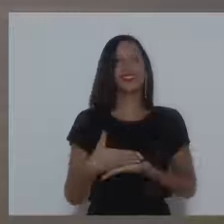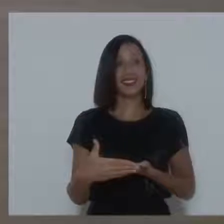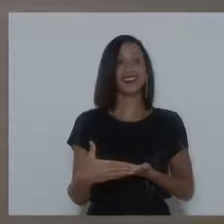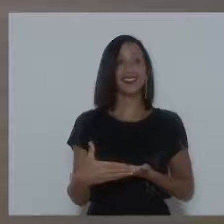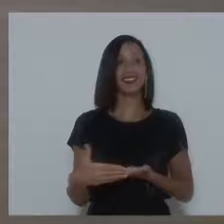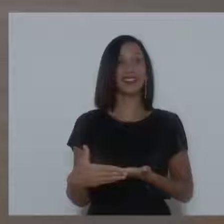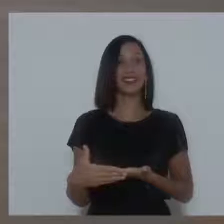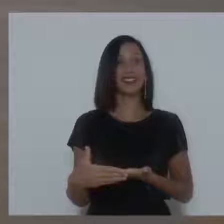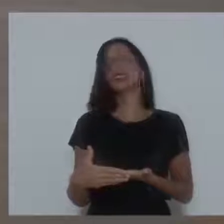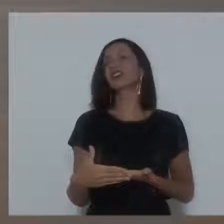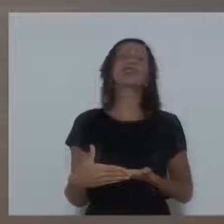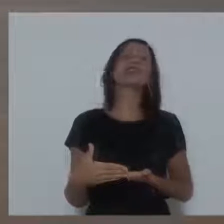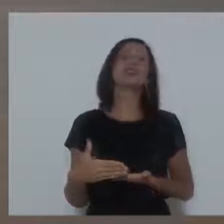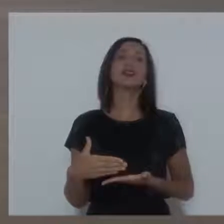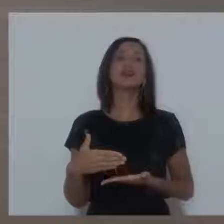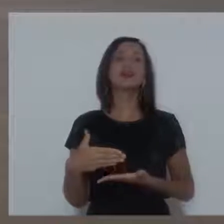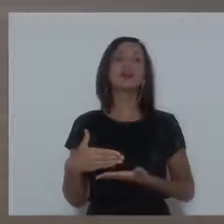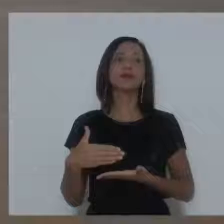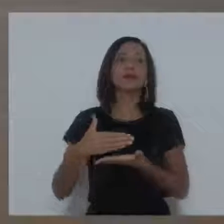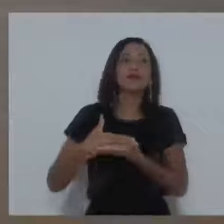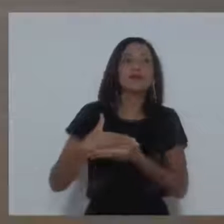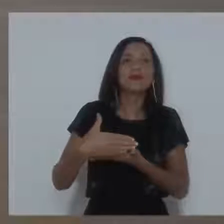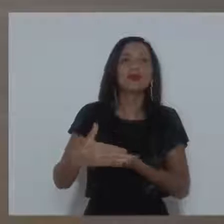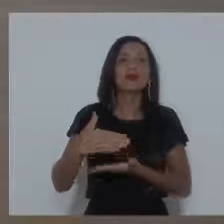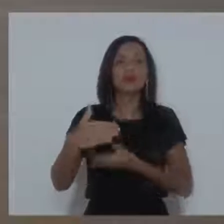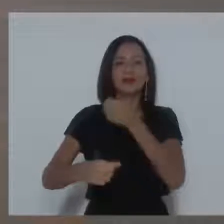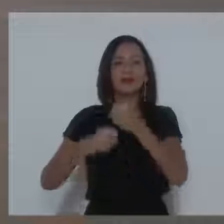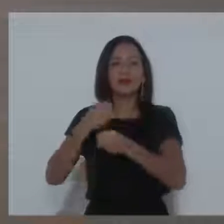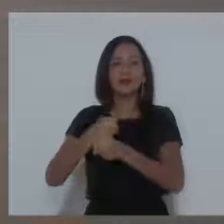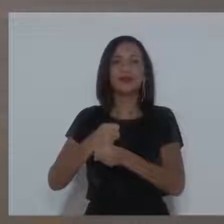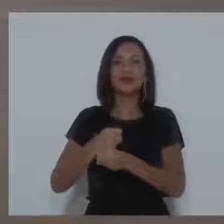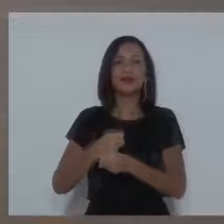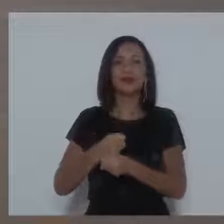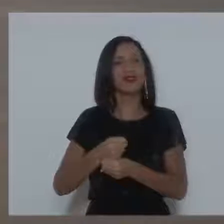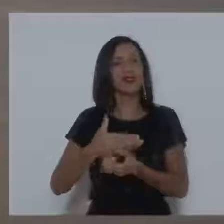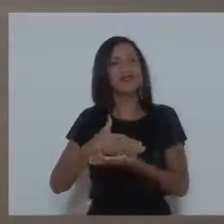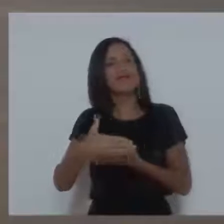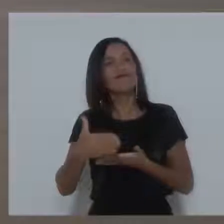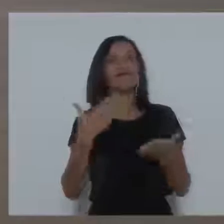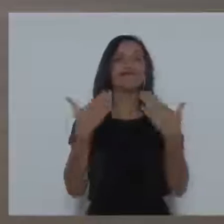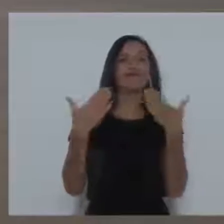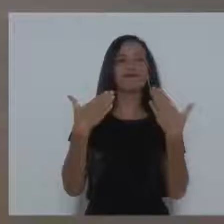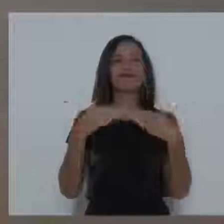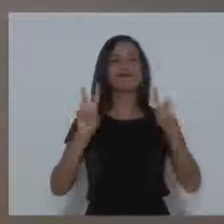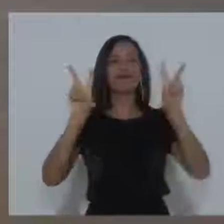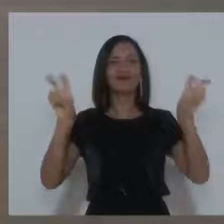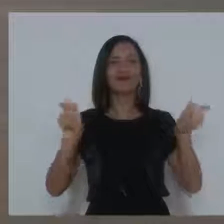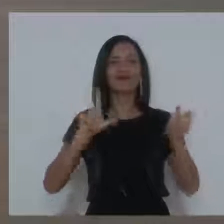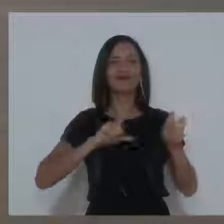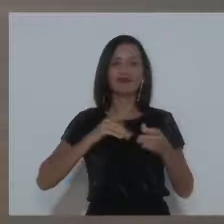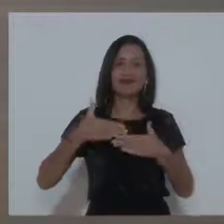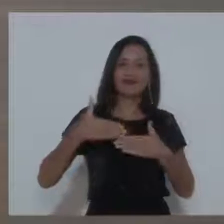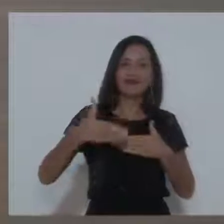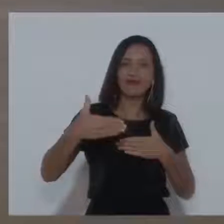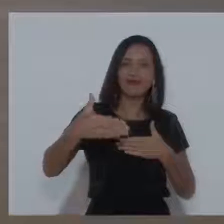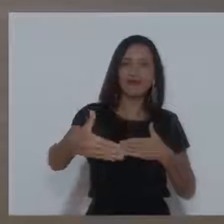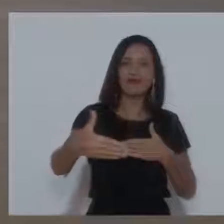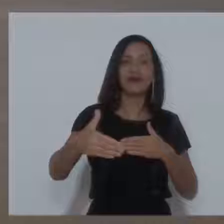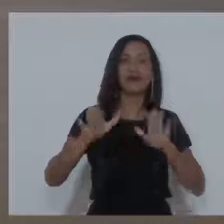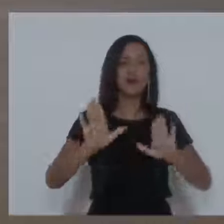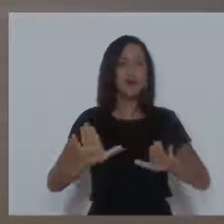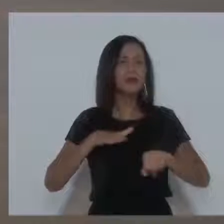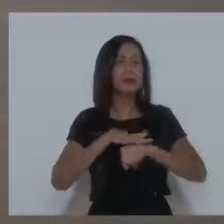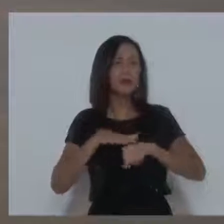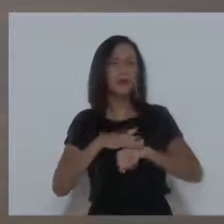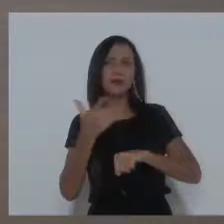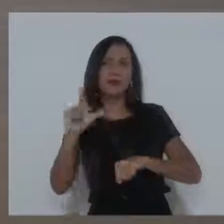para o próximo pleito aí do ano que vem. Então, muitas conversas acontecem nesse período, né, nesses meses. Mas, conversando com